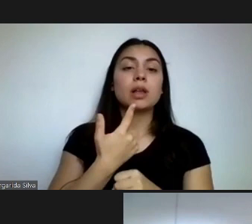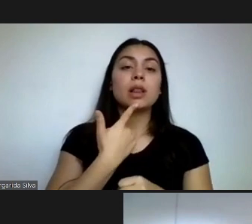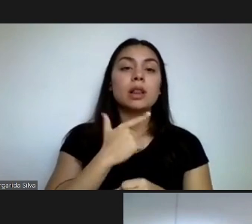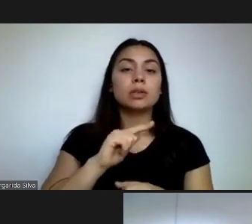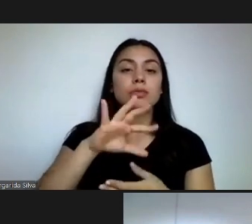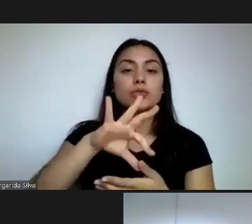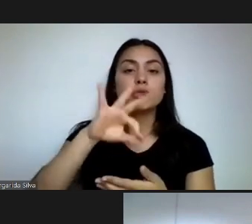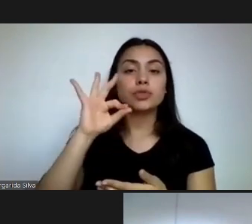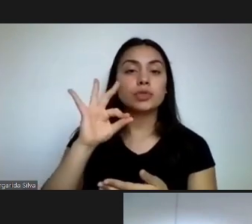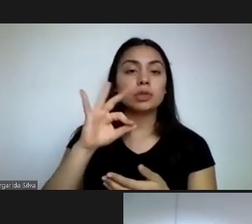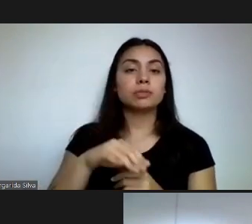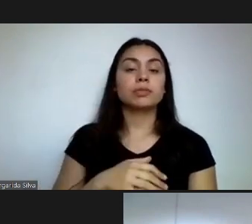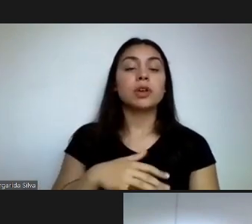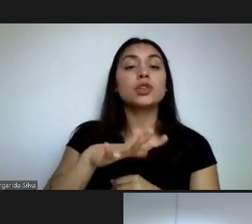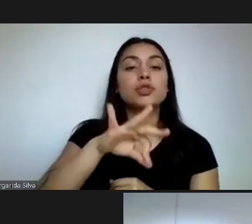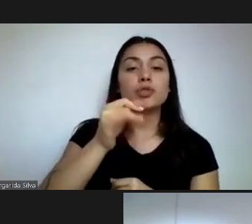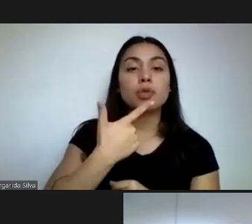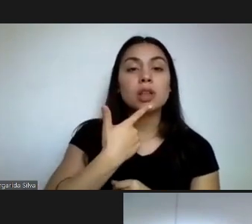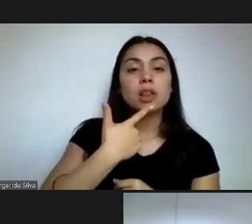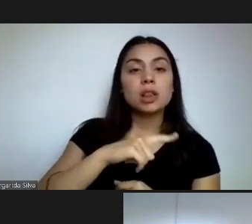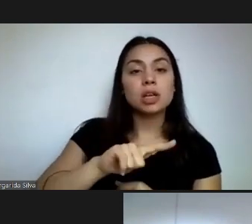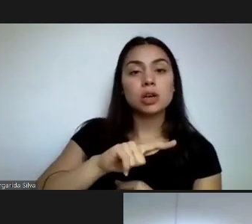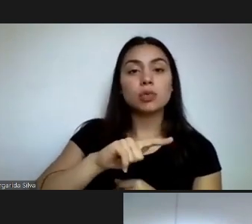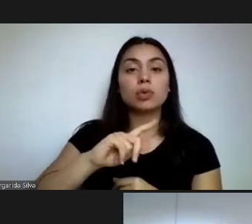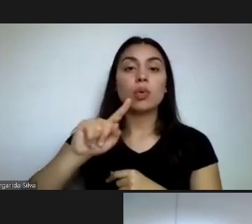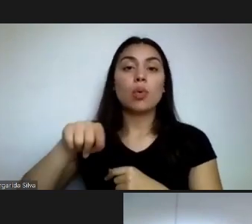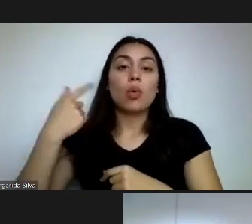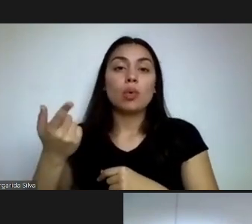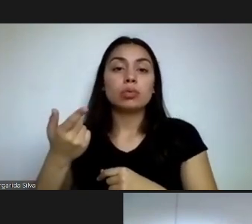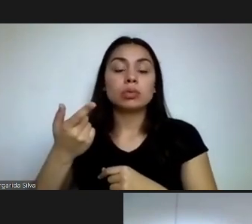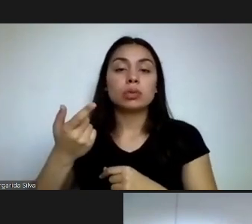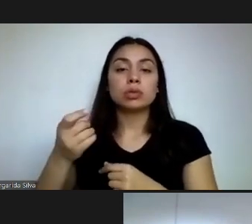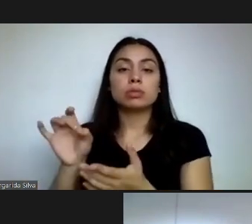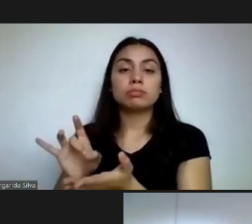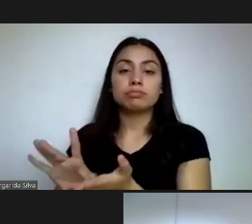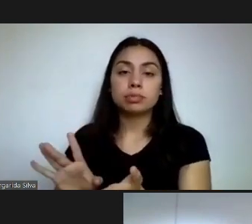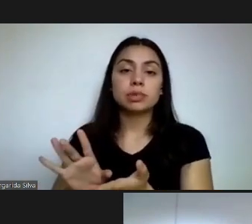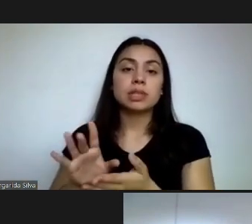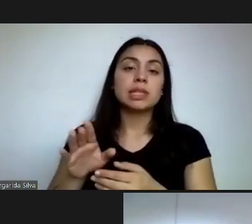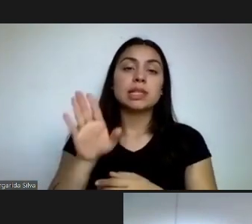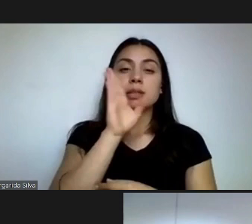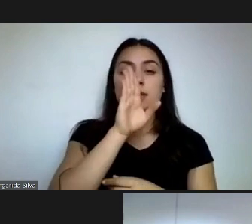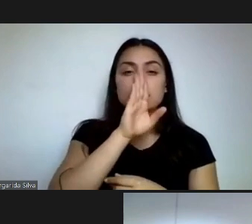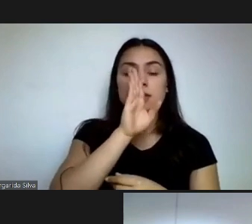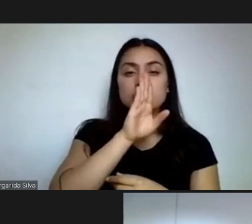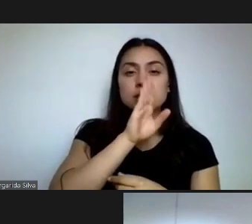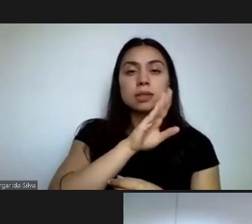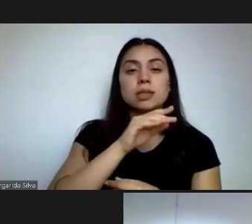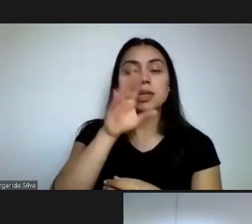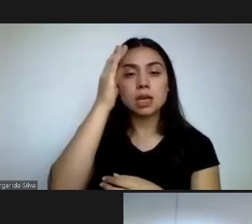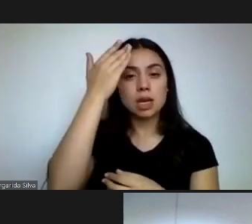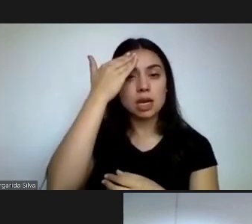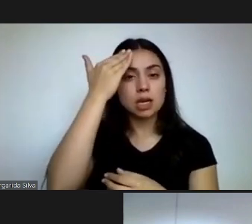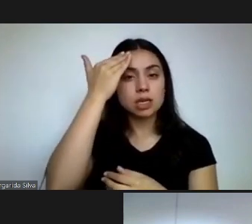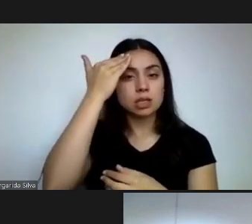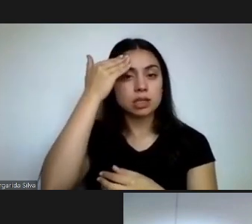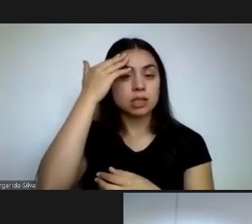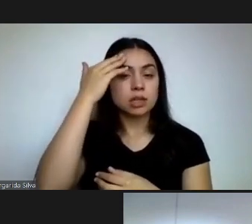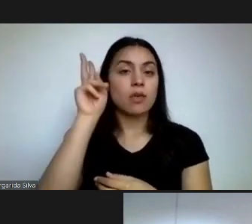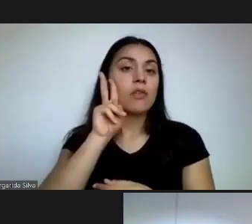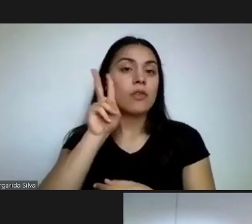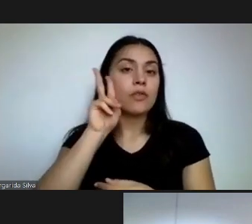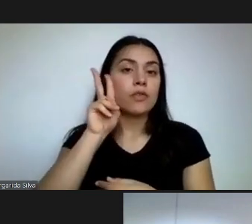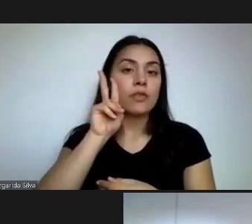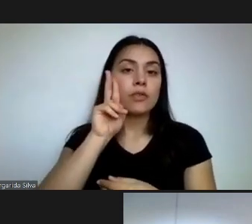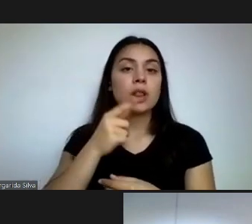não é? Seleciona-se umas, excluem-se outras, não é? E se houver investimento nesse sentido, qualquer língua tem o direito ao seu lugar, não é? Ao sol, como